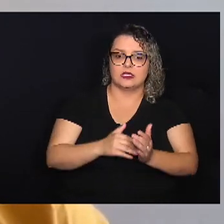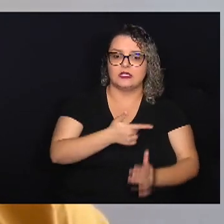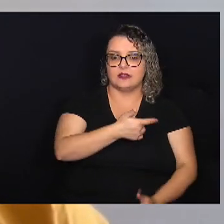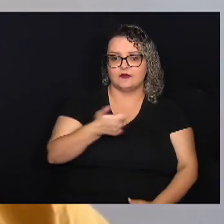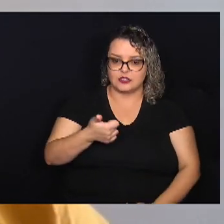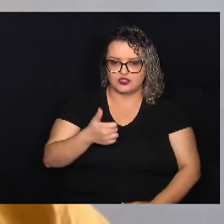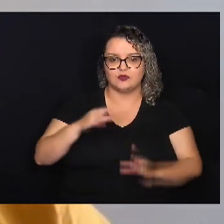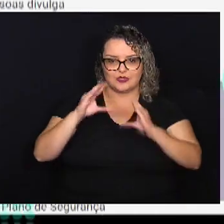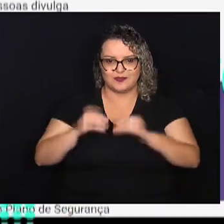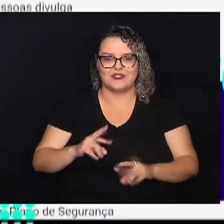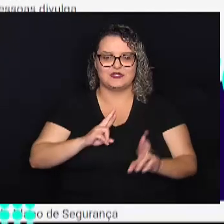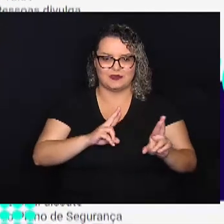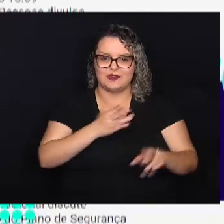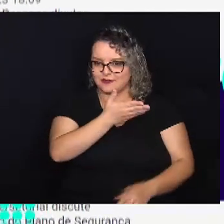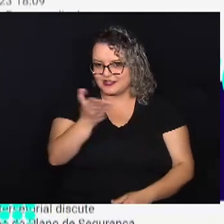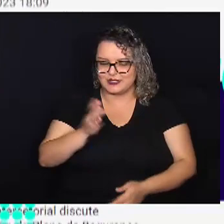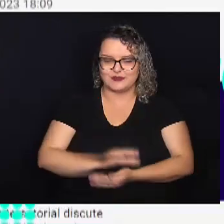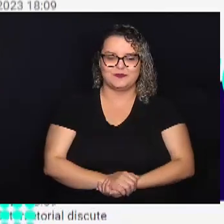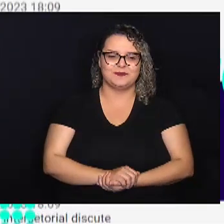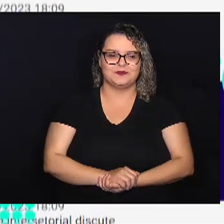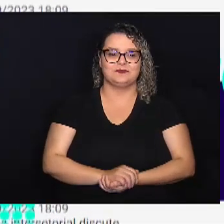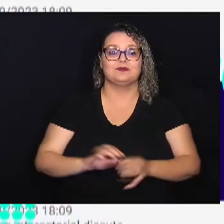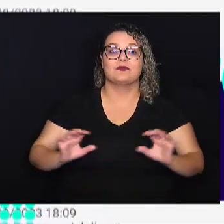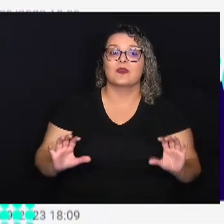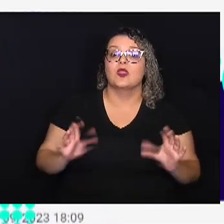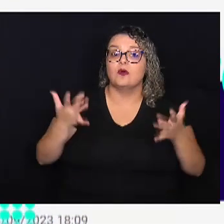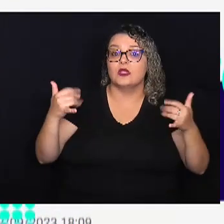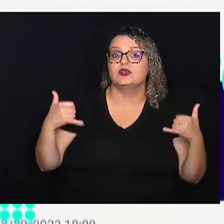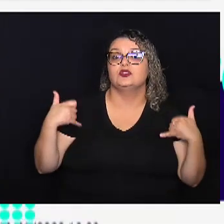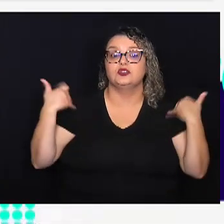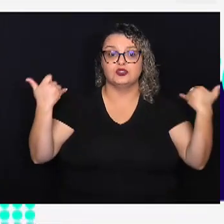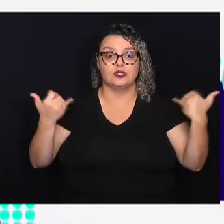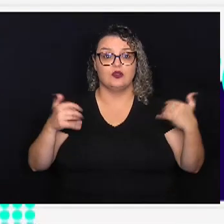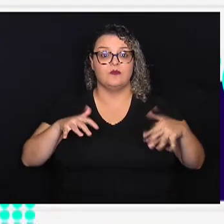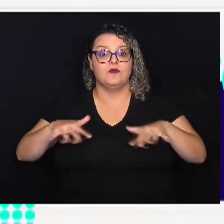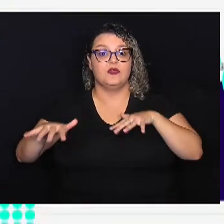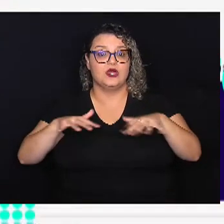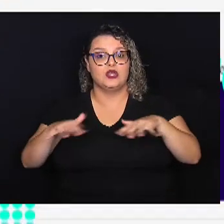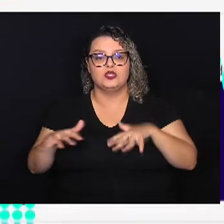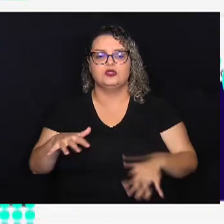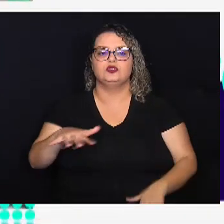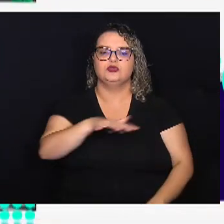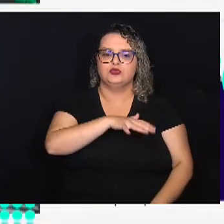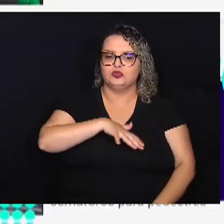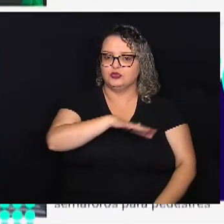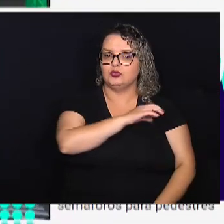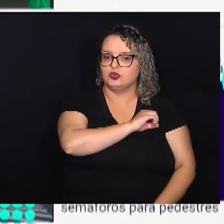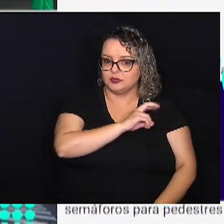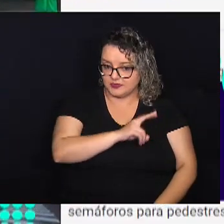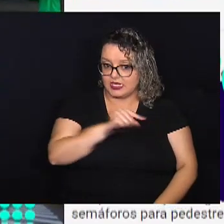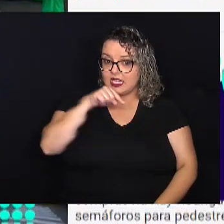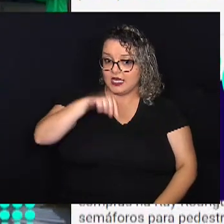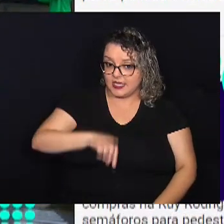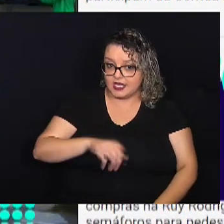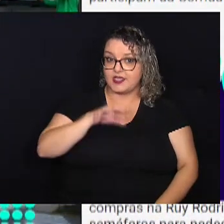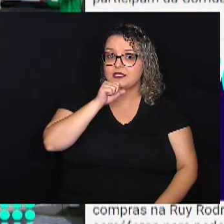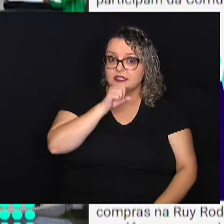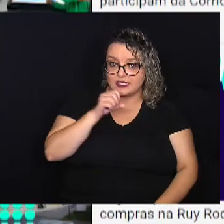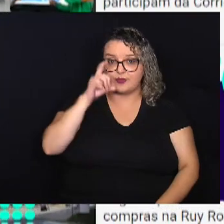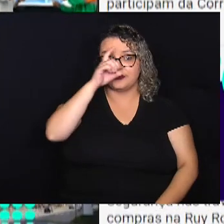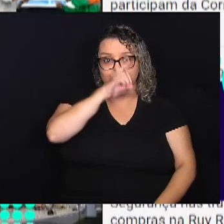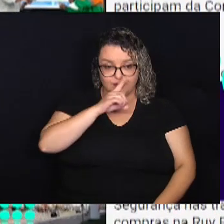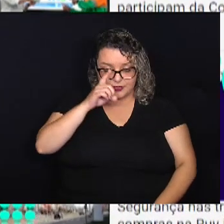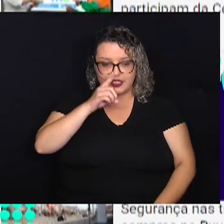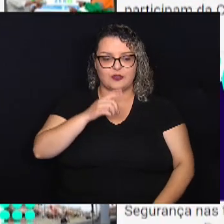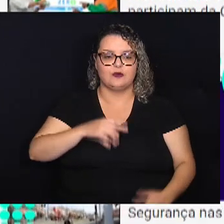espero vocês lá. E o festival de aniversário vai agitar o distrito do Ouro Verde neste final de semana. A